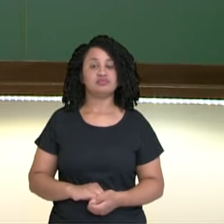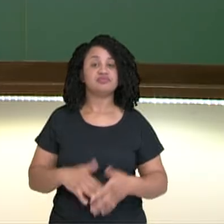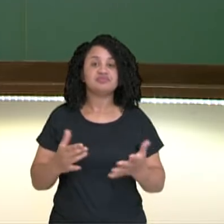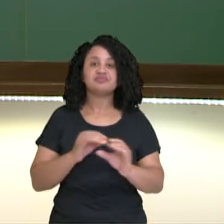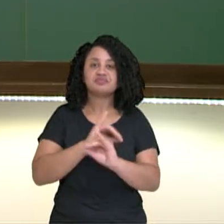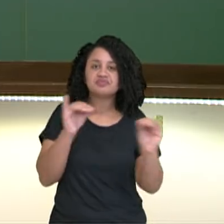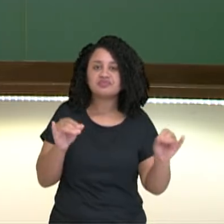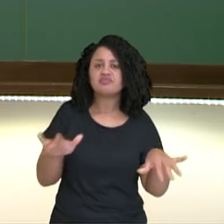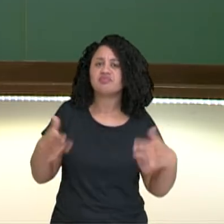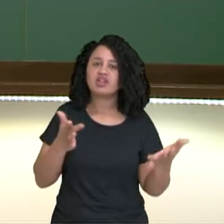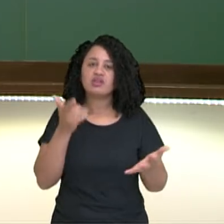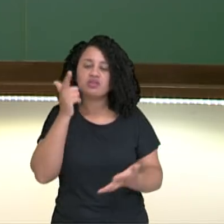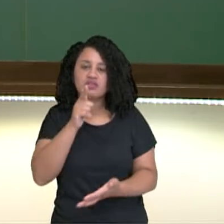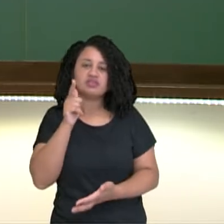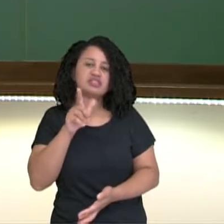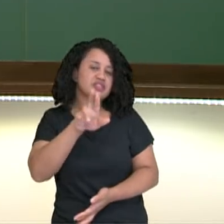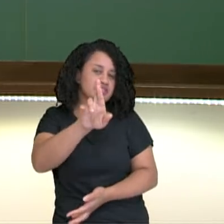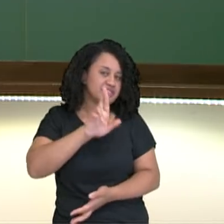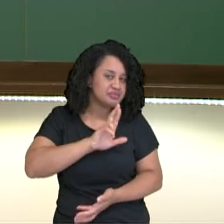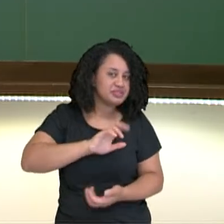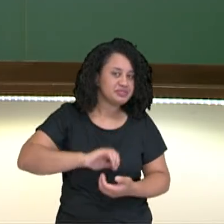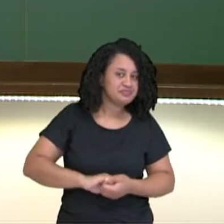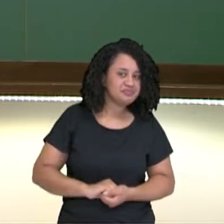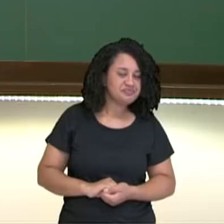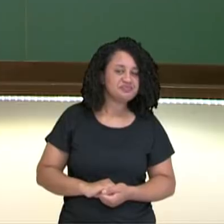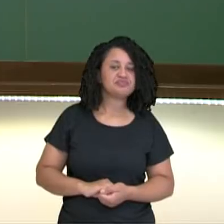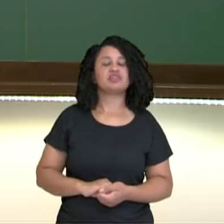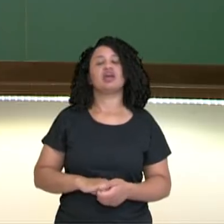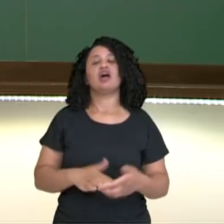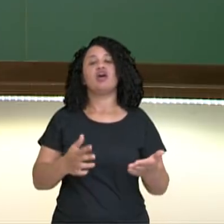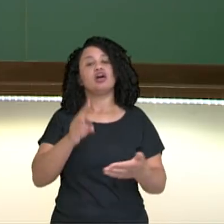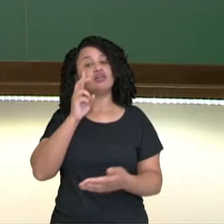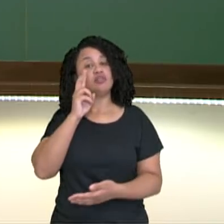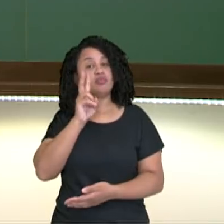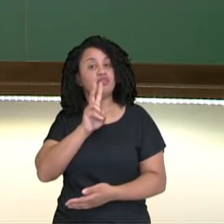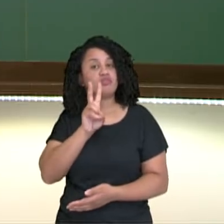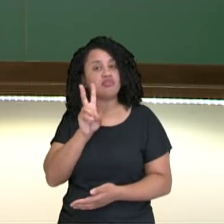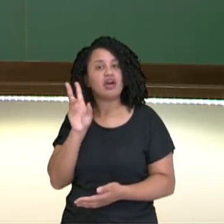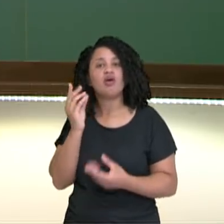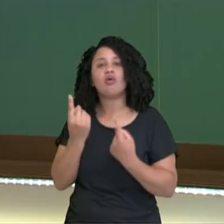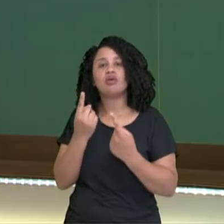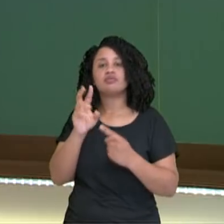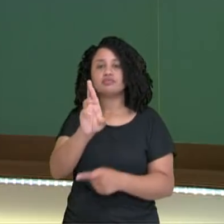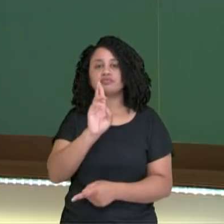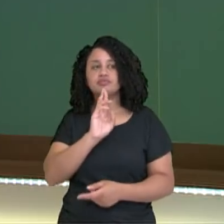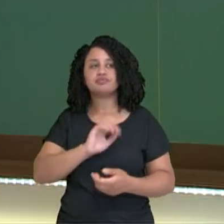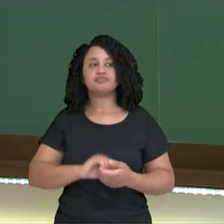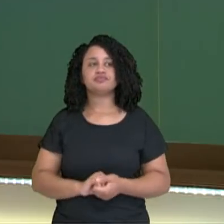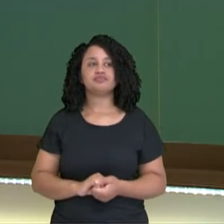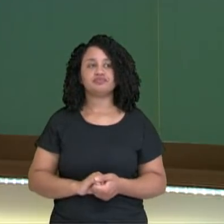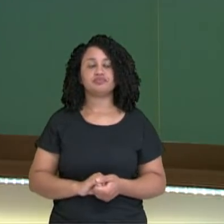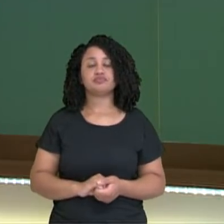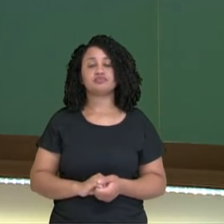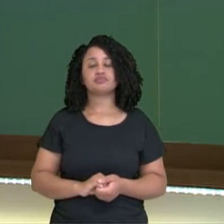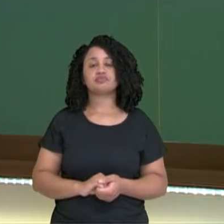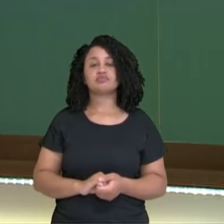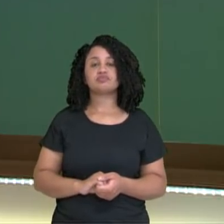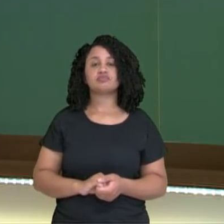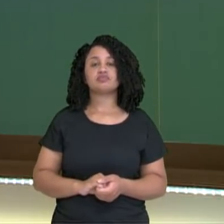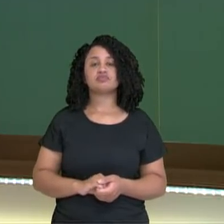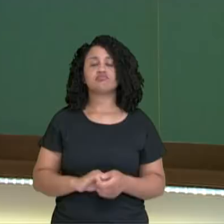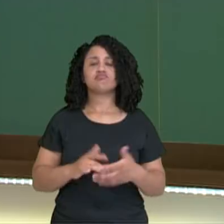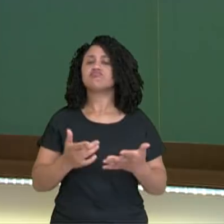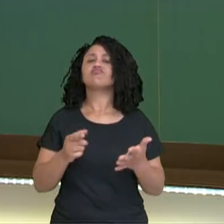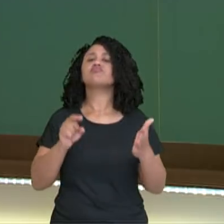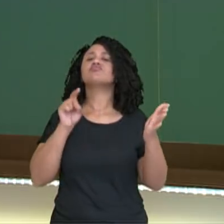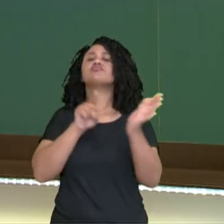Olá, e então, conseguiram resolver a questão? Vamos lá, então, a resposta? Então, vamos. A correção. O